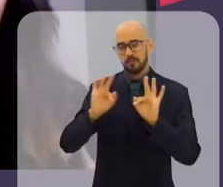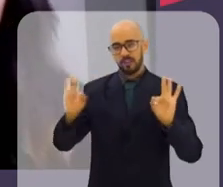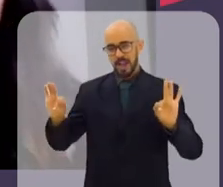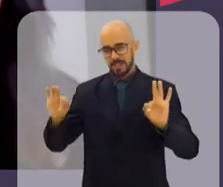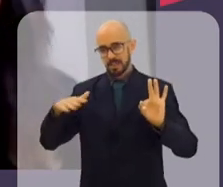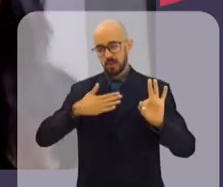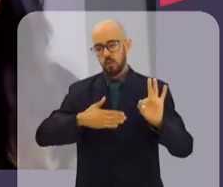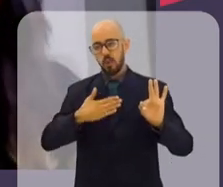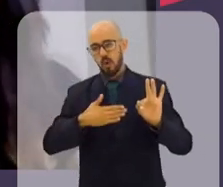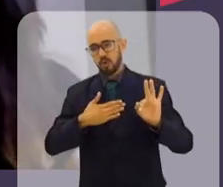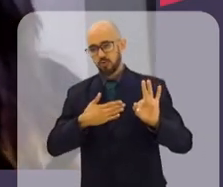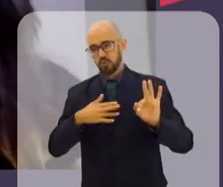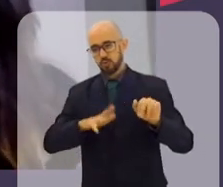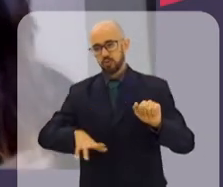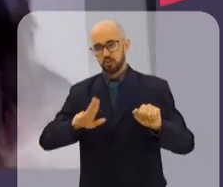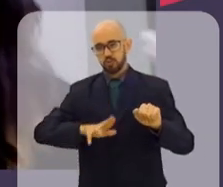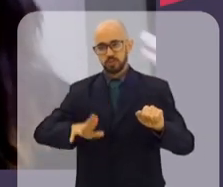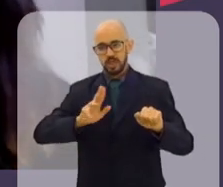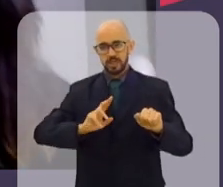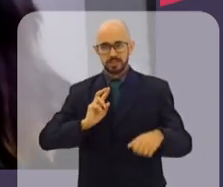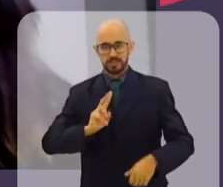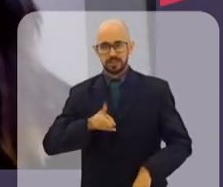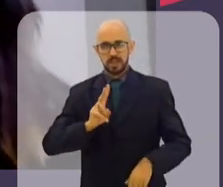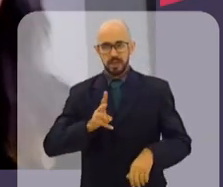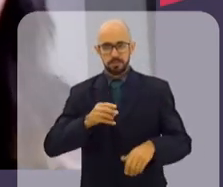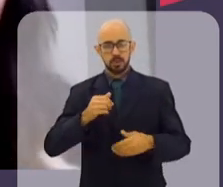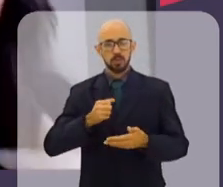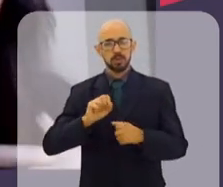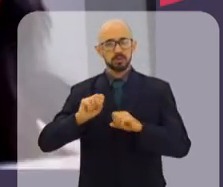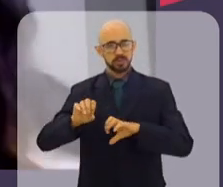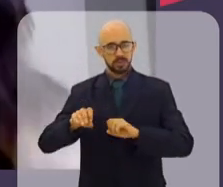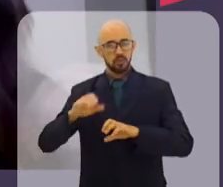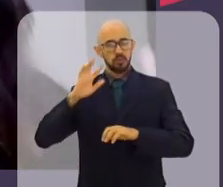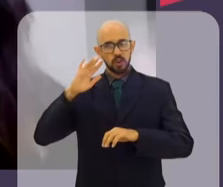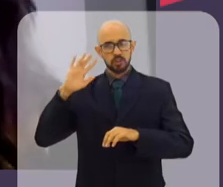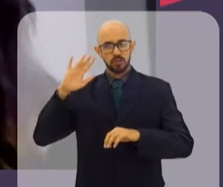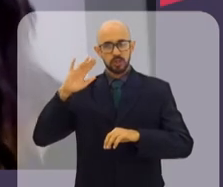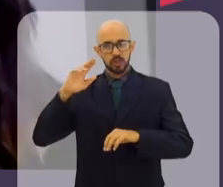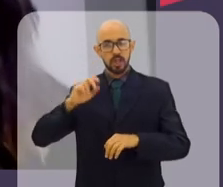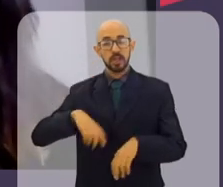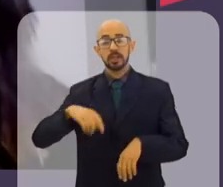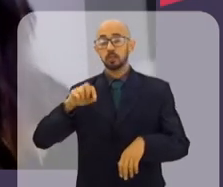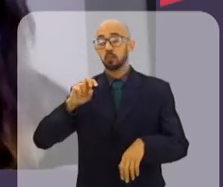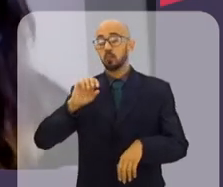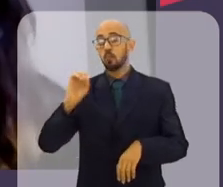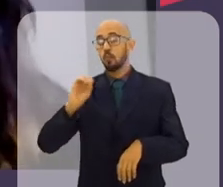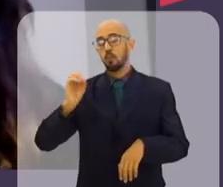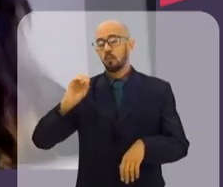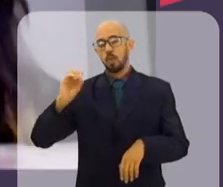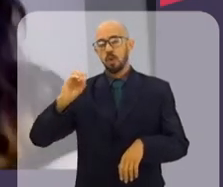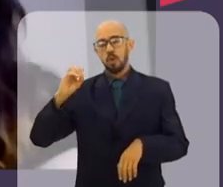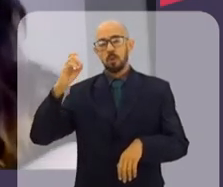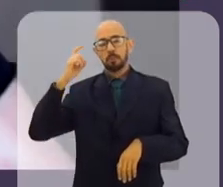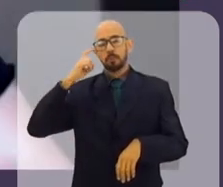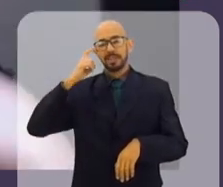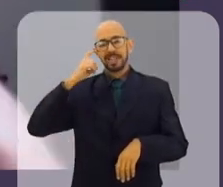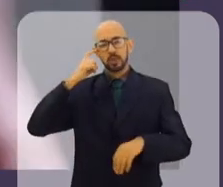que eu gosto muito de usar logo nas minhas primeiras aulas de filosofia, que é que nenhum pensador,